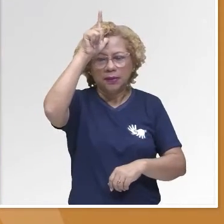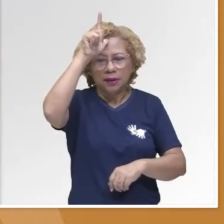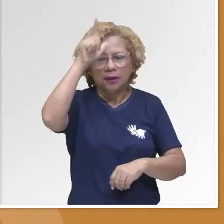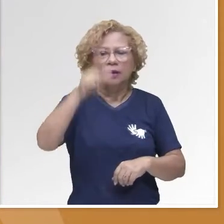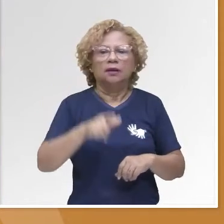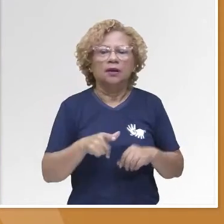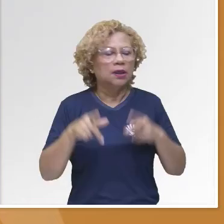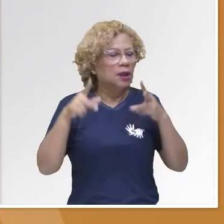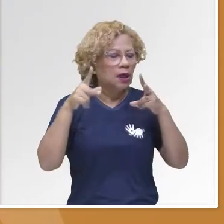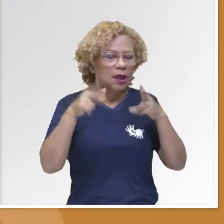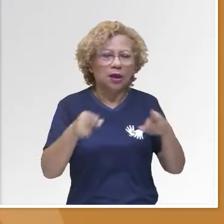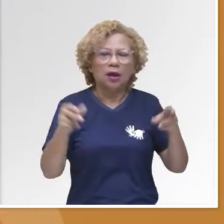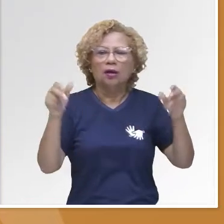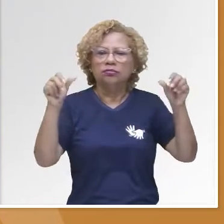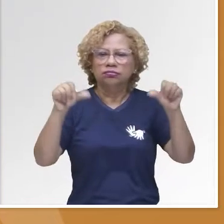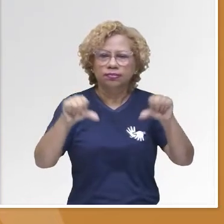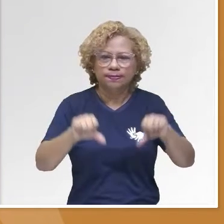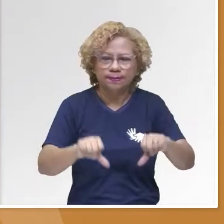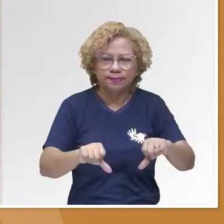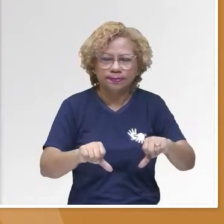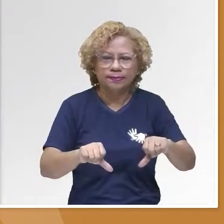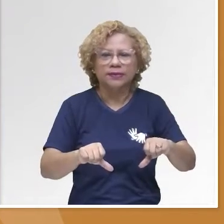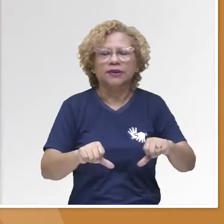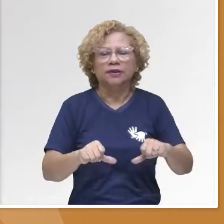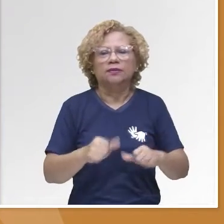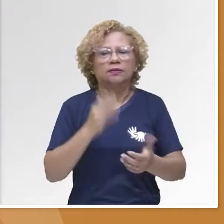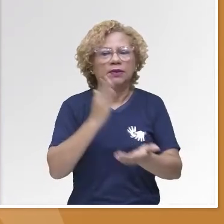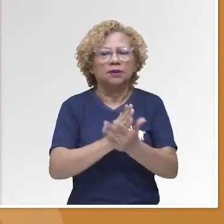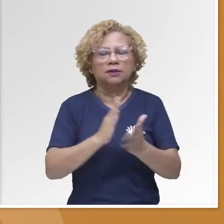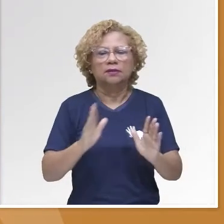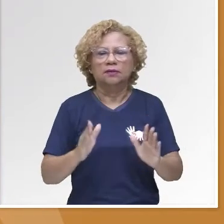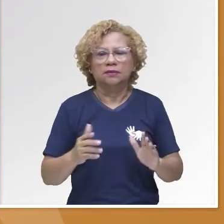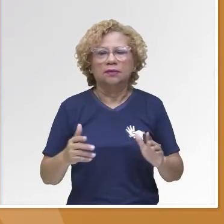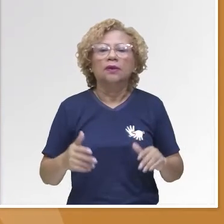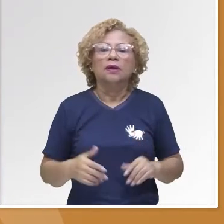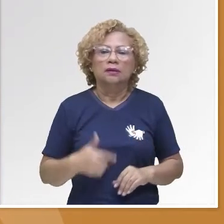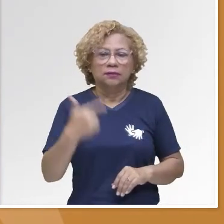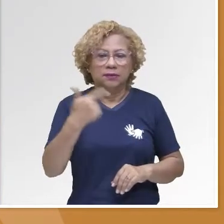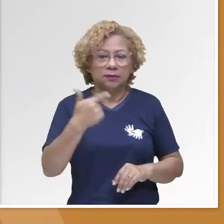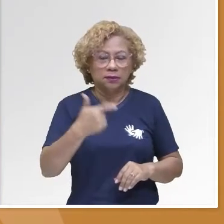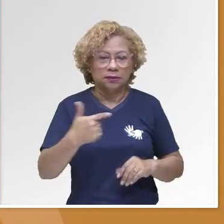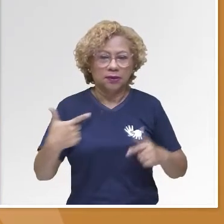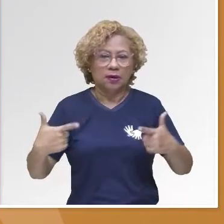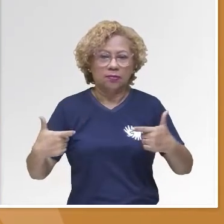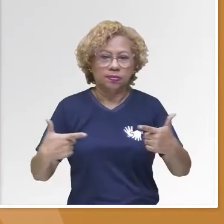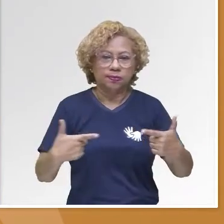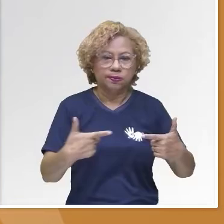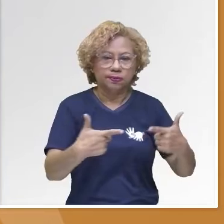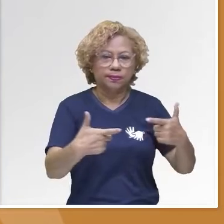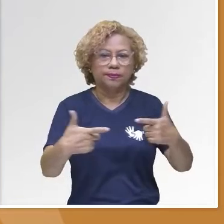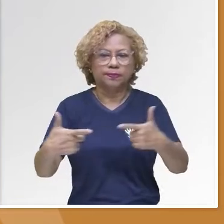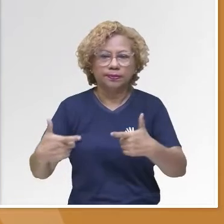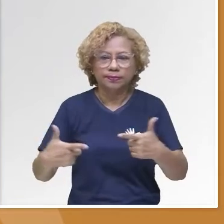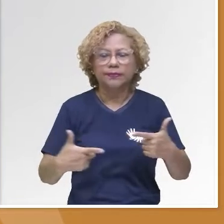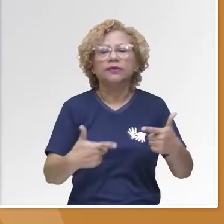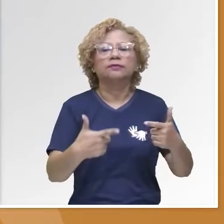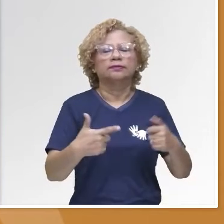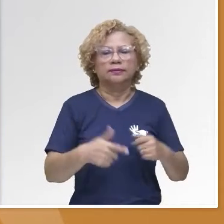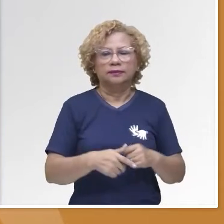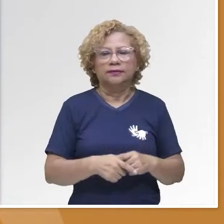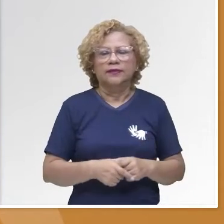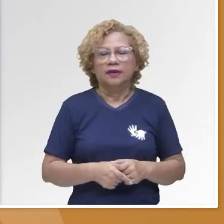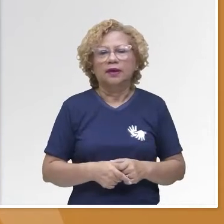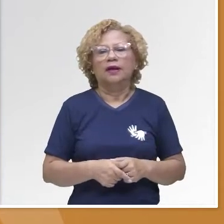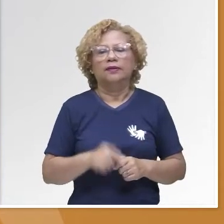Mundial, mas mesmo com o fim da Segunda Guerra Mundial, né, teve ali a parte da Guerra Fria, onde a Alemanha ela foi dividida